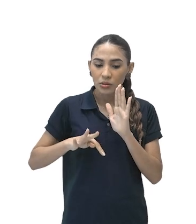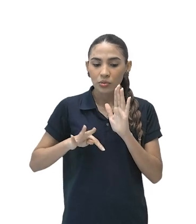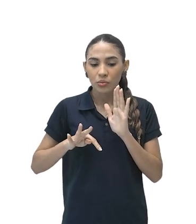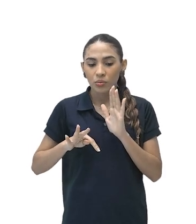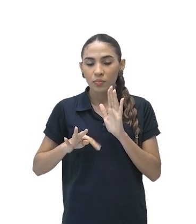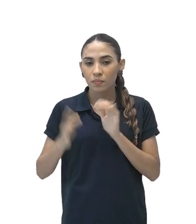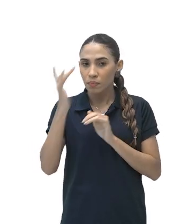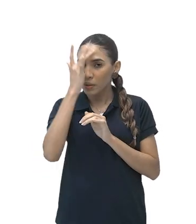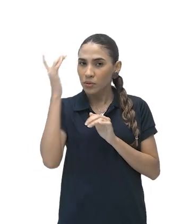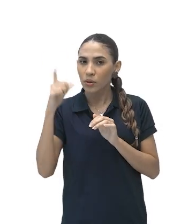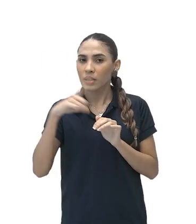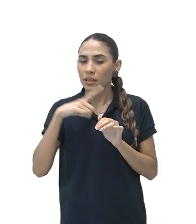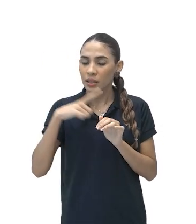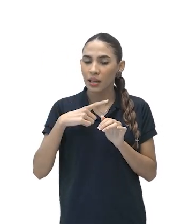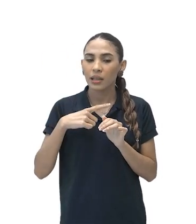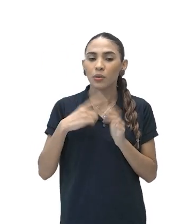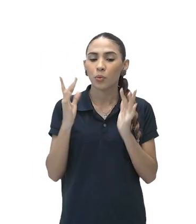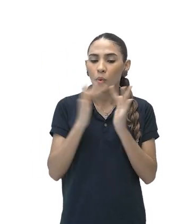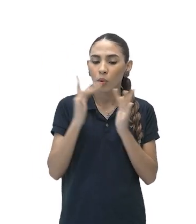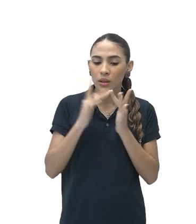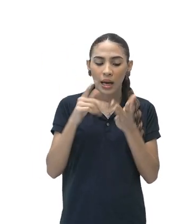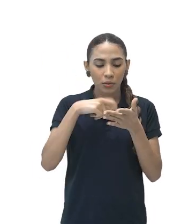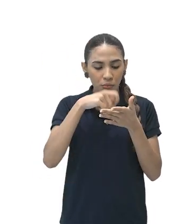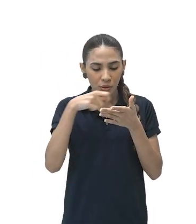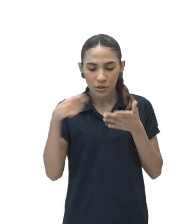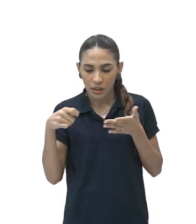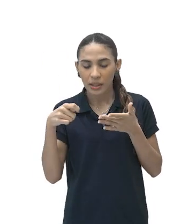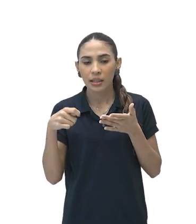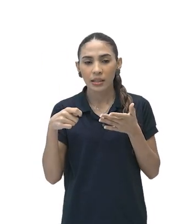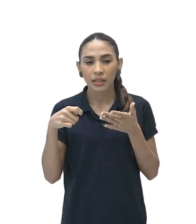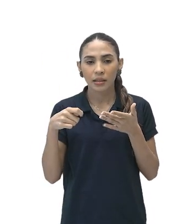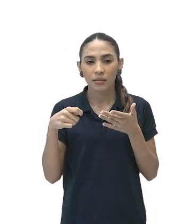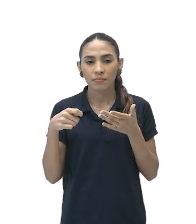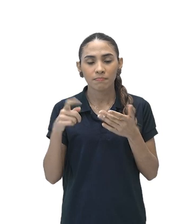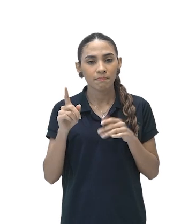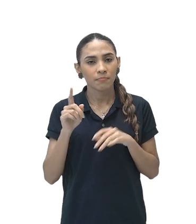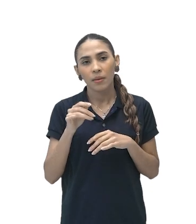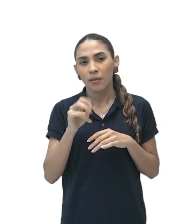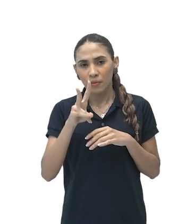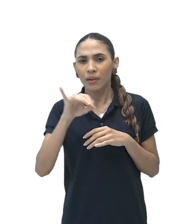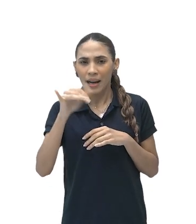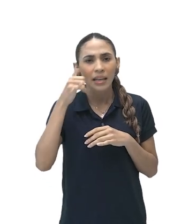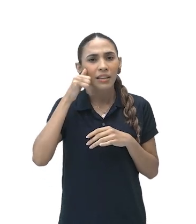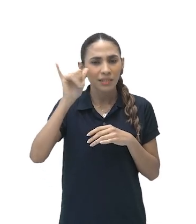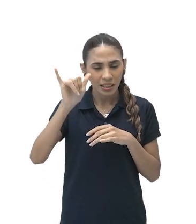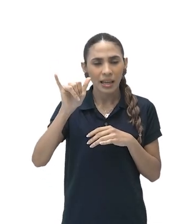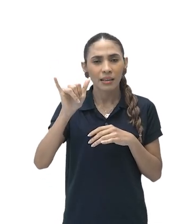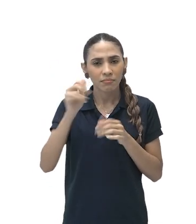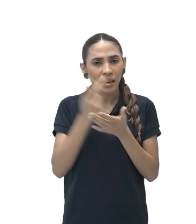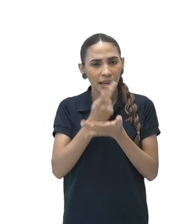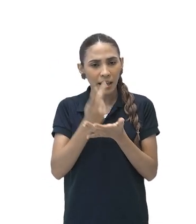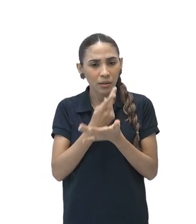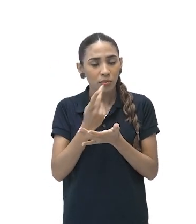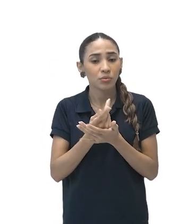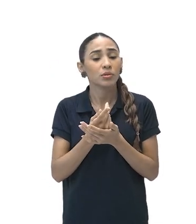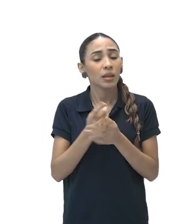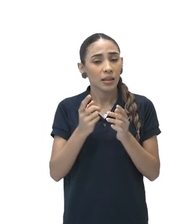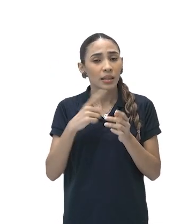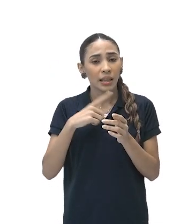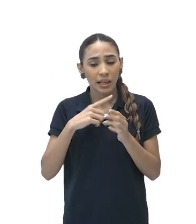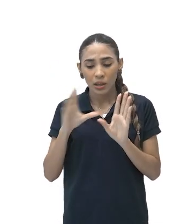alguém que tem uma vivência com a questão da escrita e que, portanto, não irá cometer erros mais grosseiros, temos ainda equipes